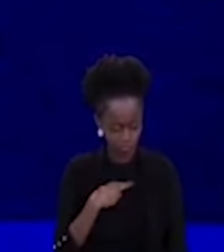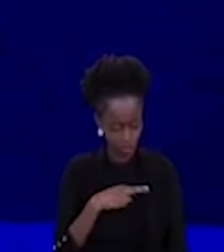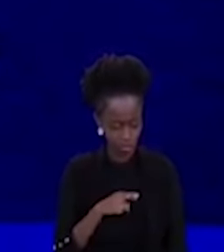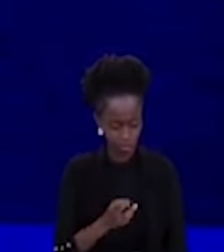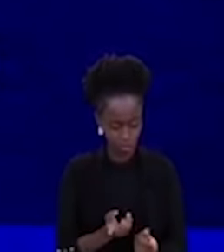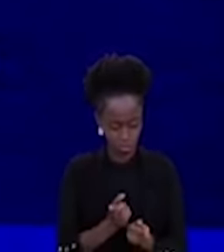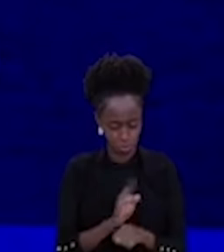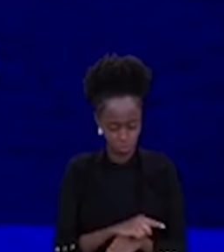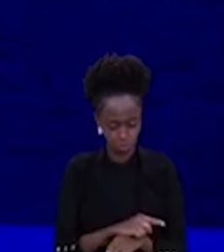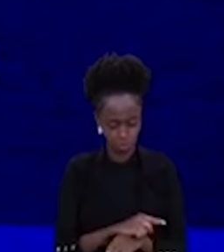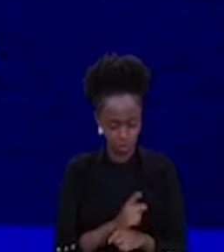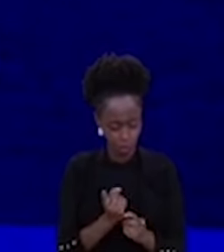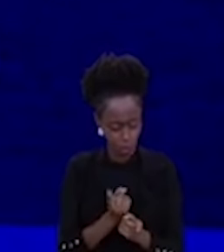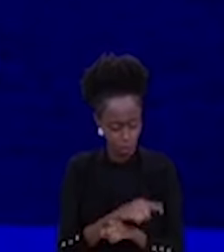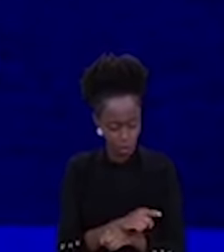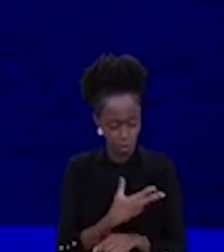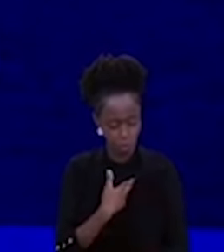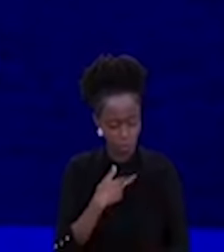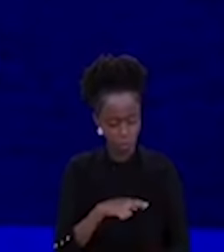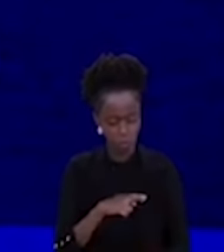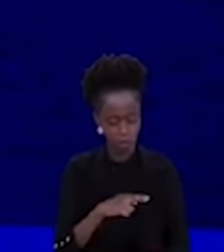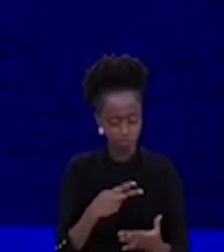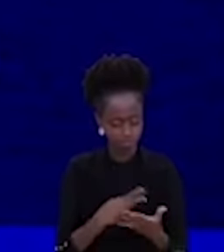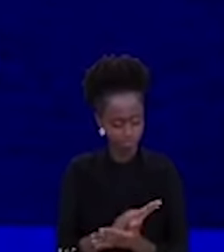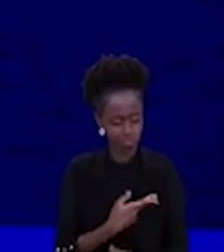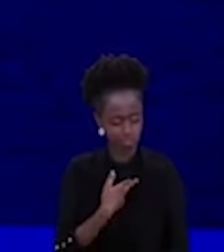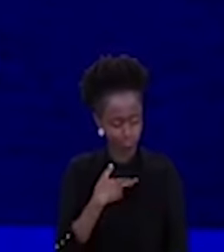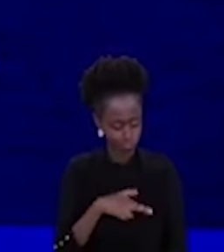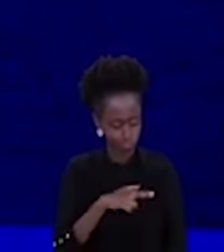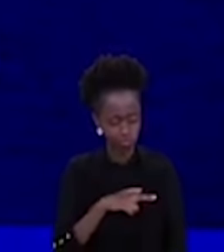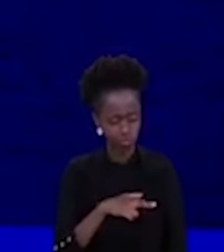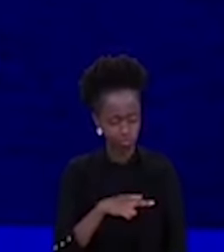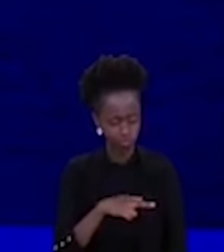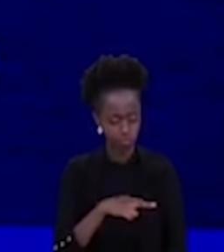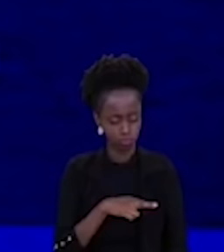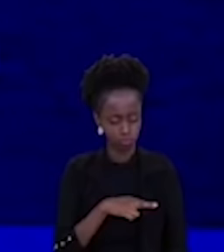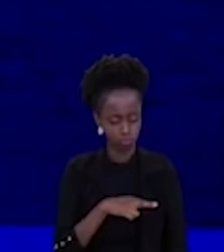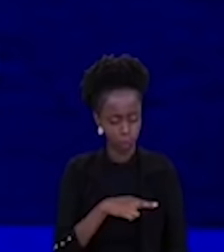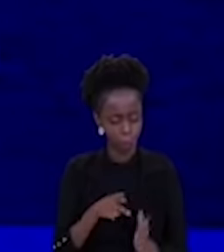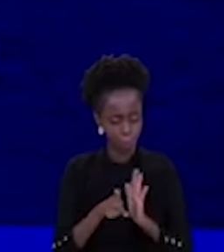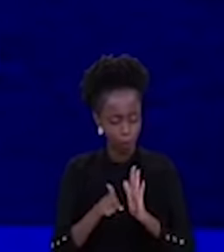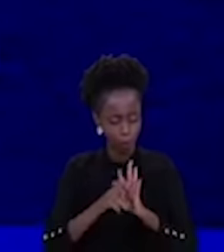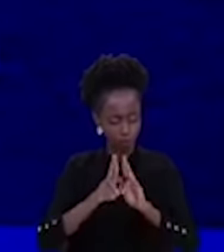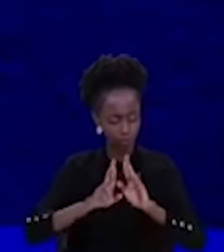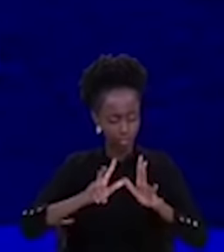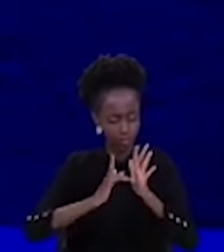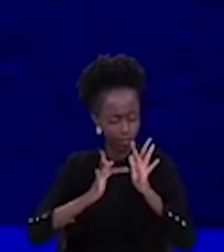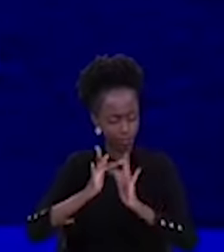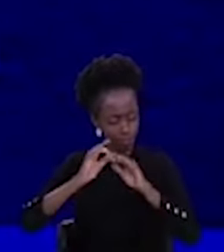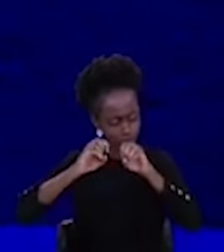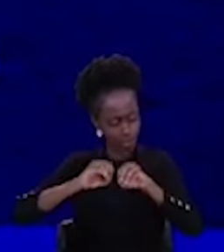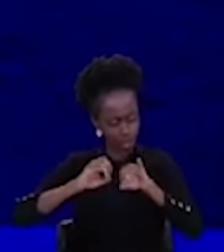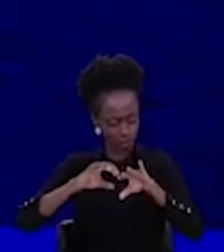contrária à tua palavra, contrário aos teus ensinamentos, Jesus. Mas agora, diante do